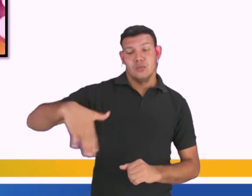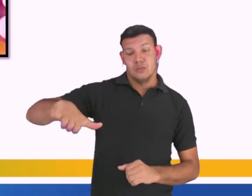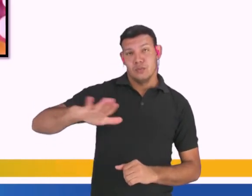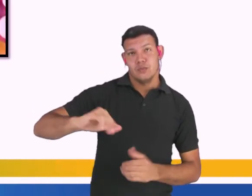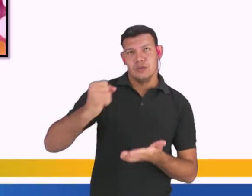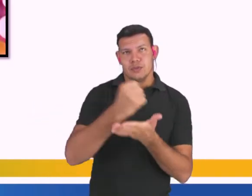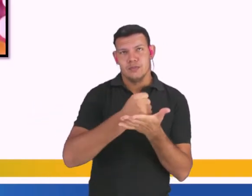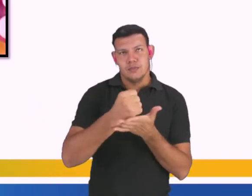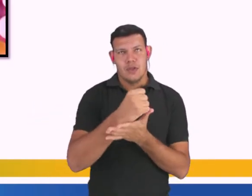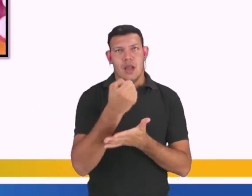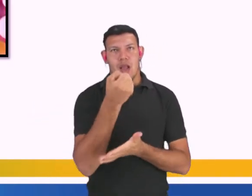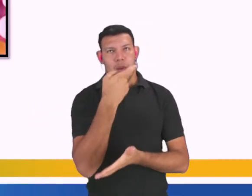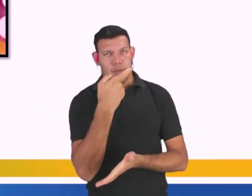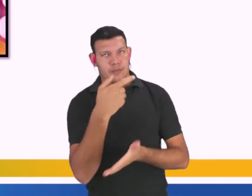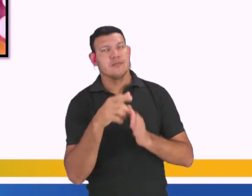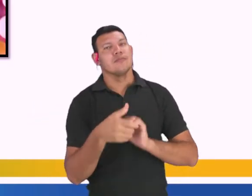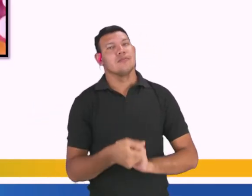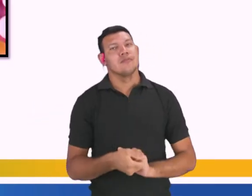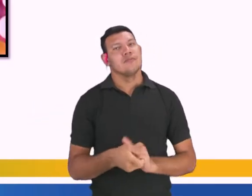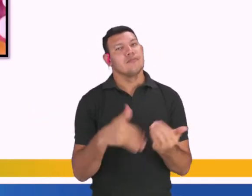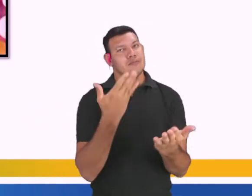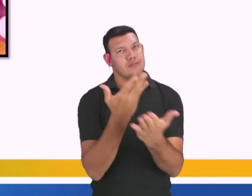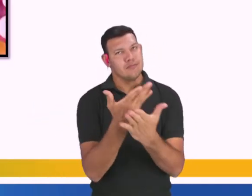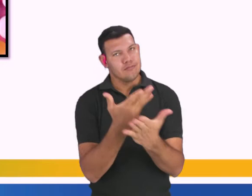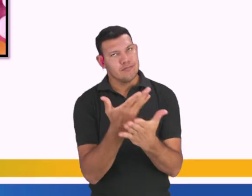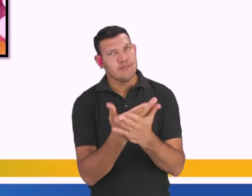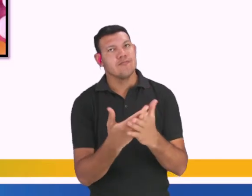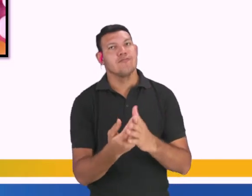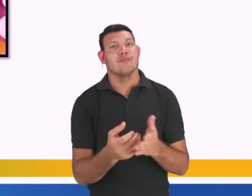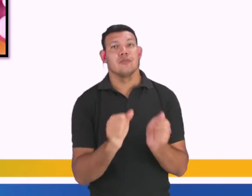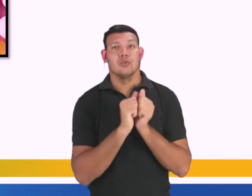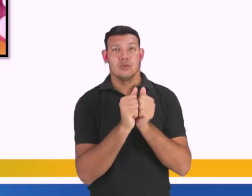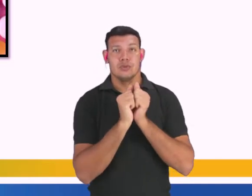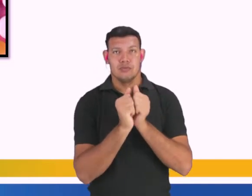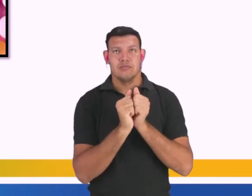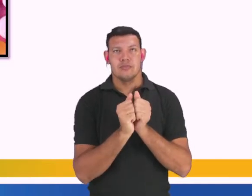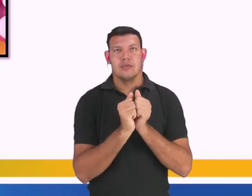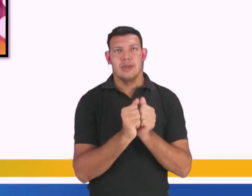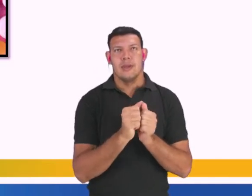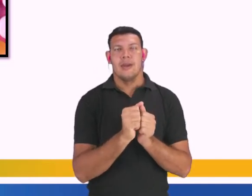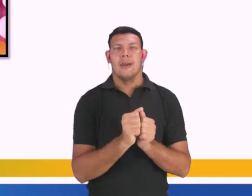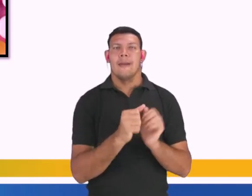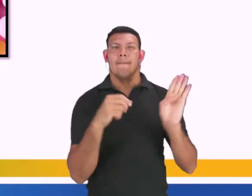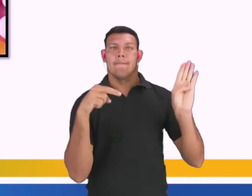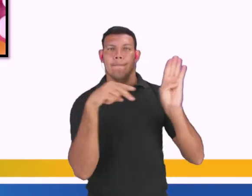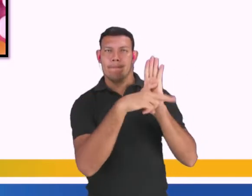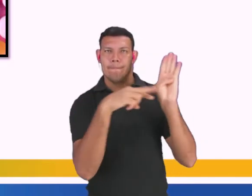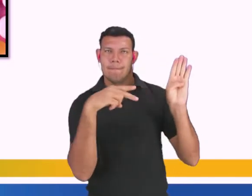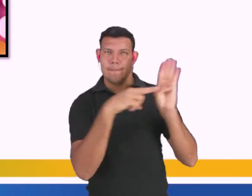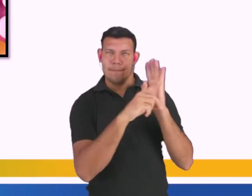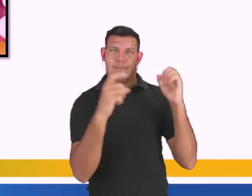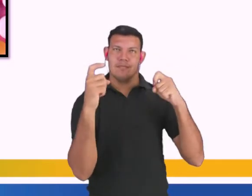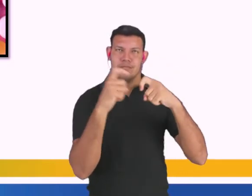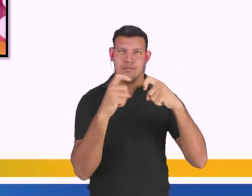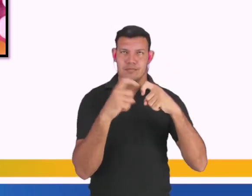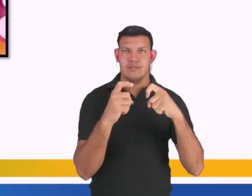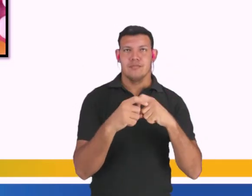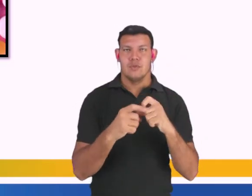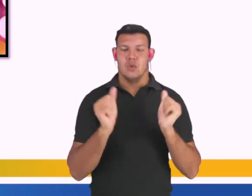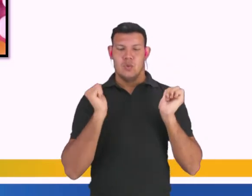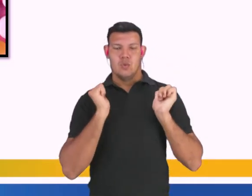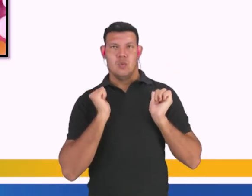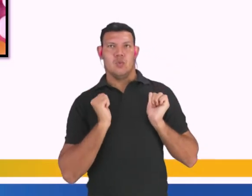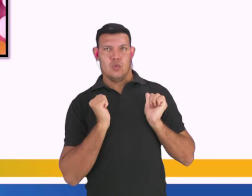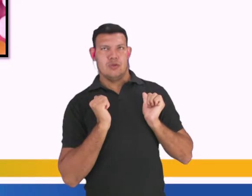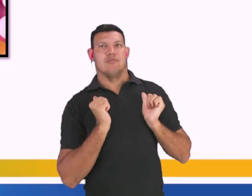são estudados na área da bioquímica, junto também com a biomedicina, que vai fazer uma relação do comportamento